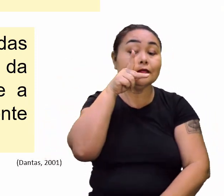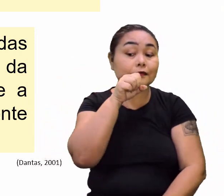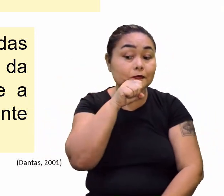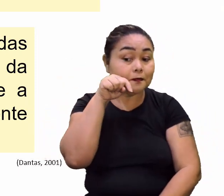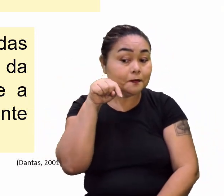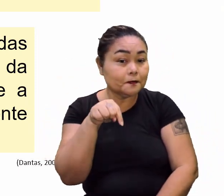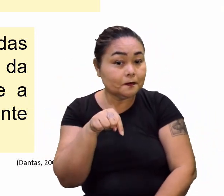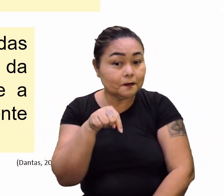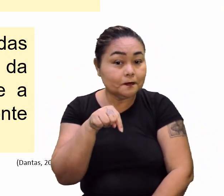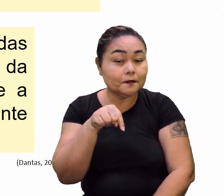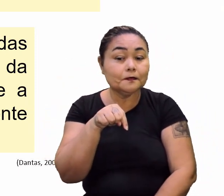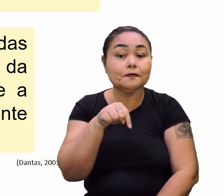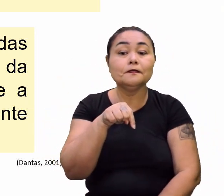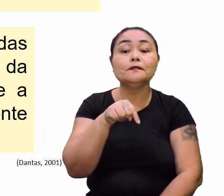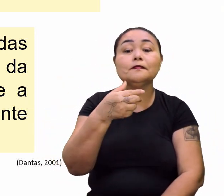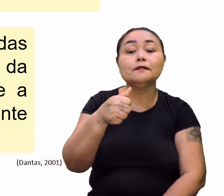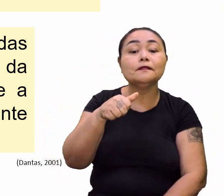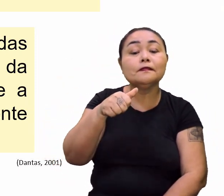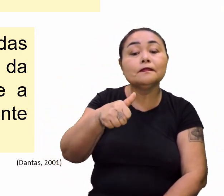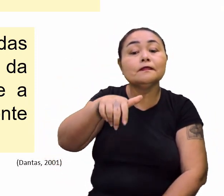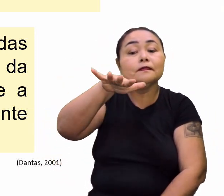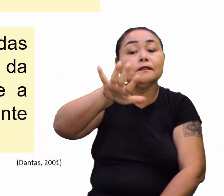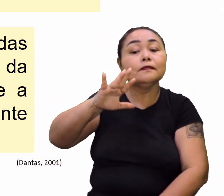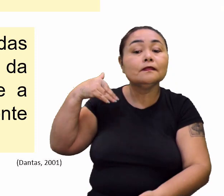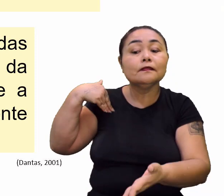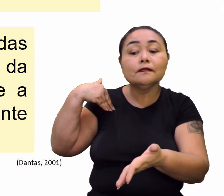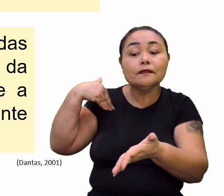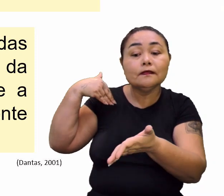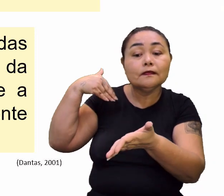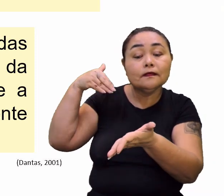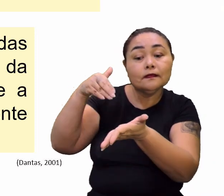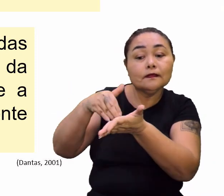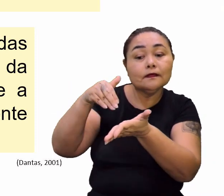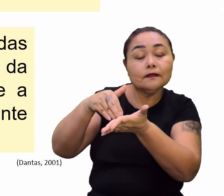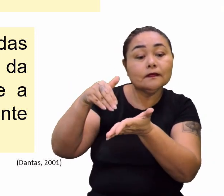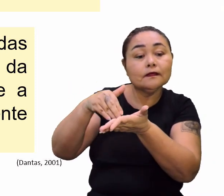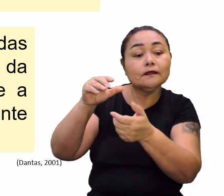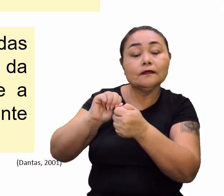Velho, implantadas até o final de